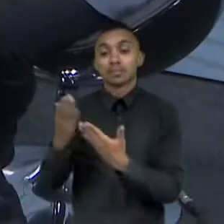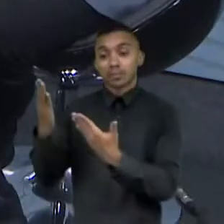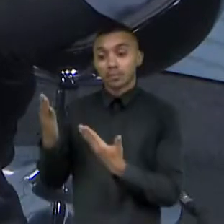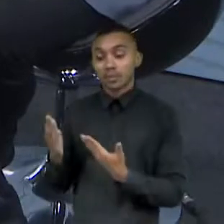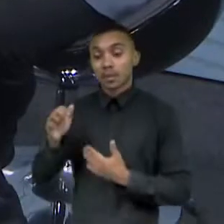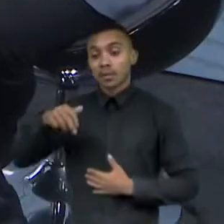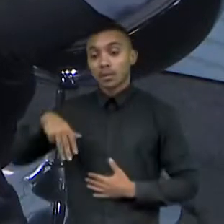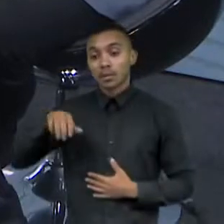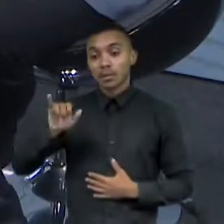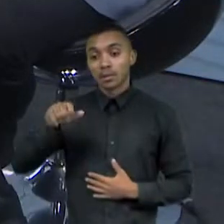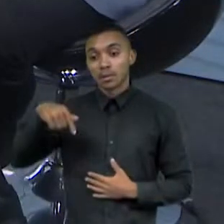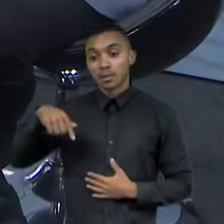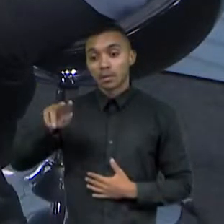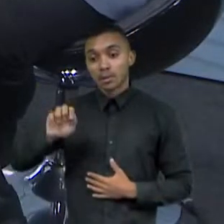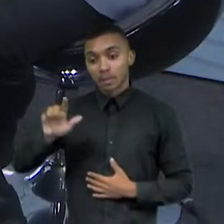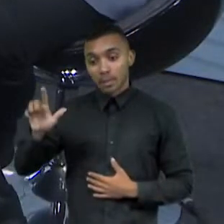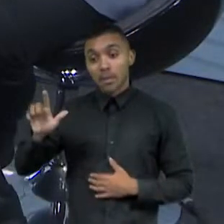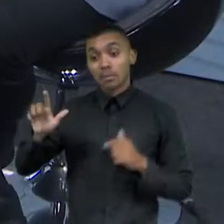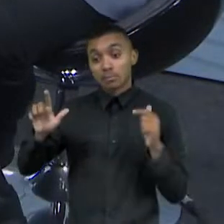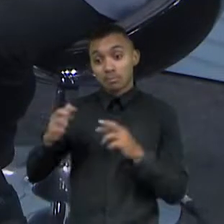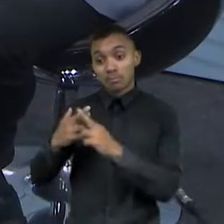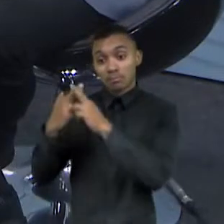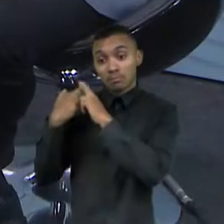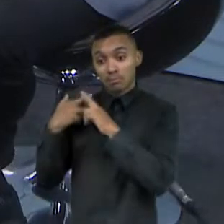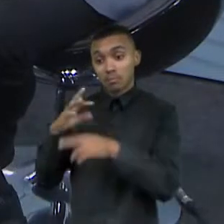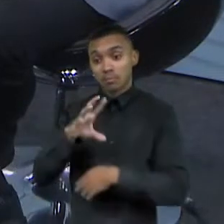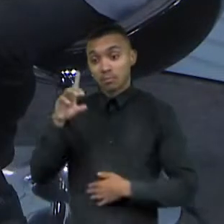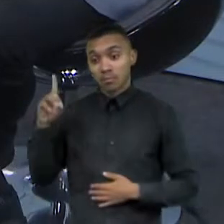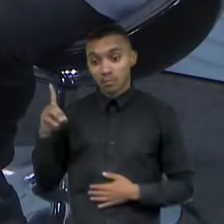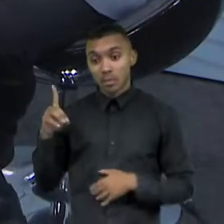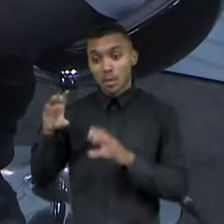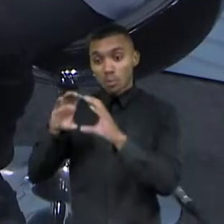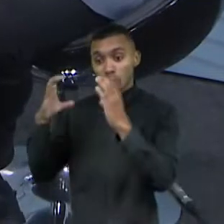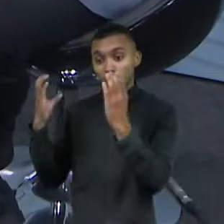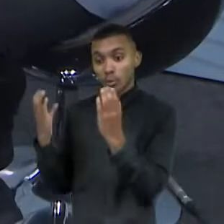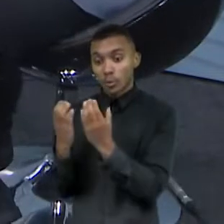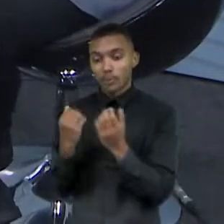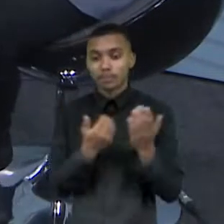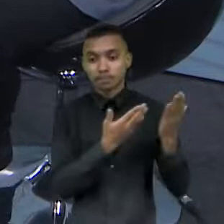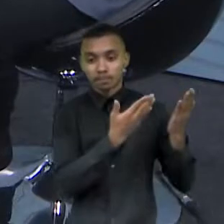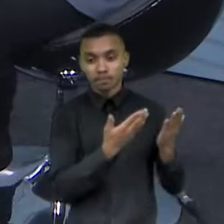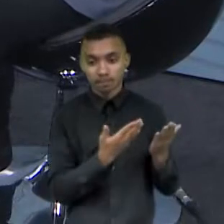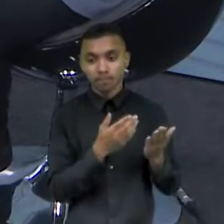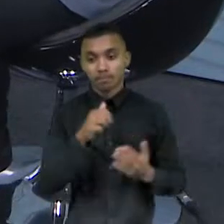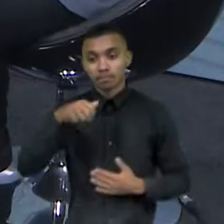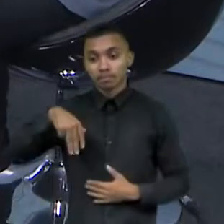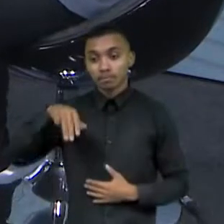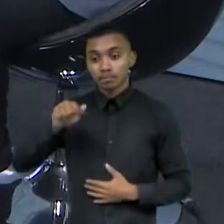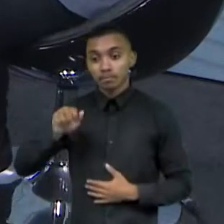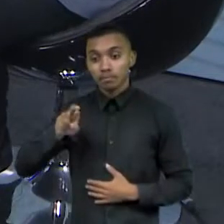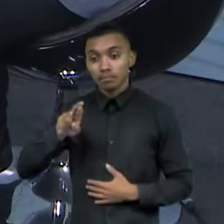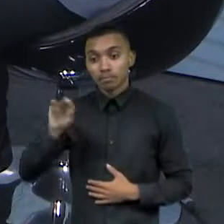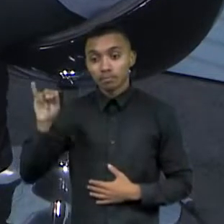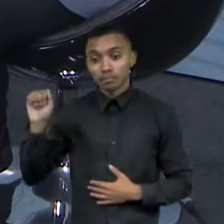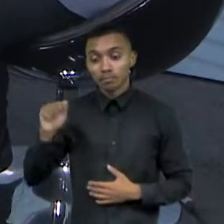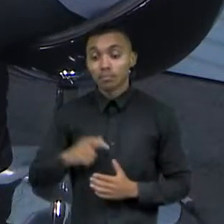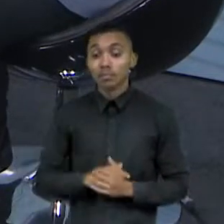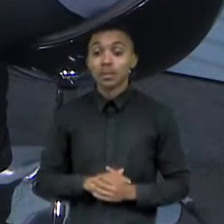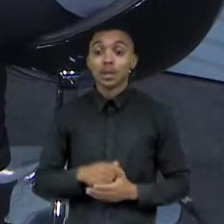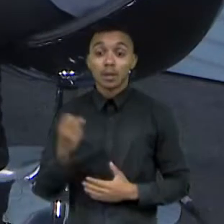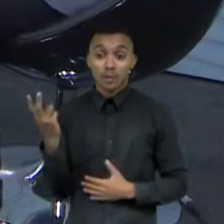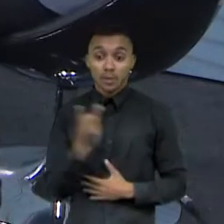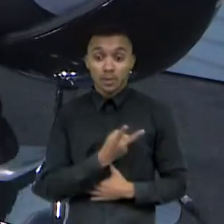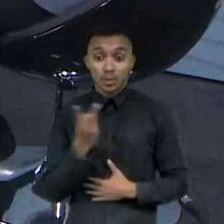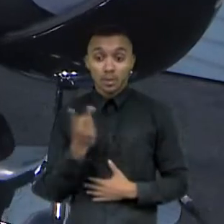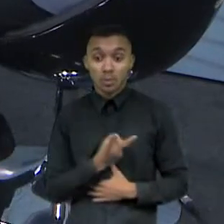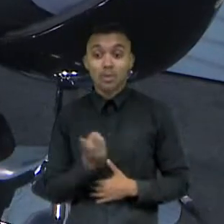coordenador do escritório Frei Tito, e a Maria de Lourdes Vieira, que integra a equipe. O Maria de Lourdes, vocês integram a estrutura da